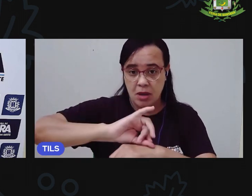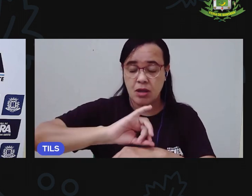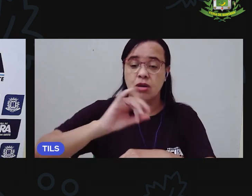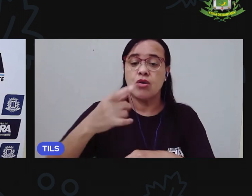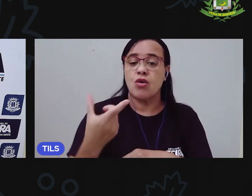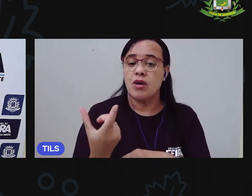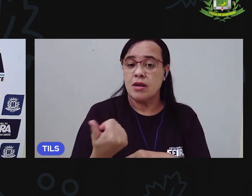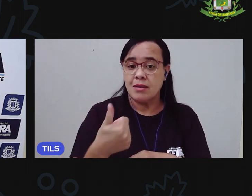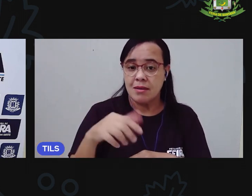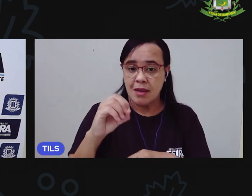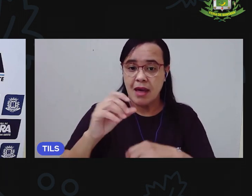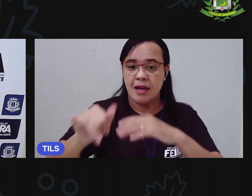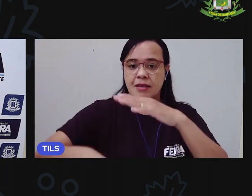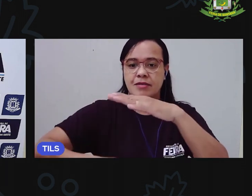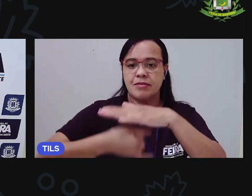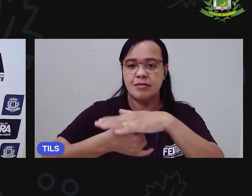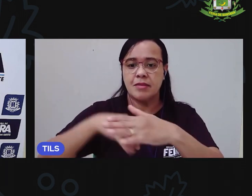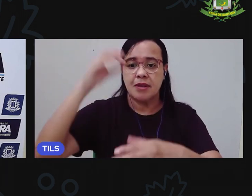inferior.